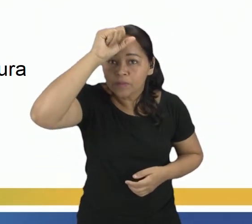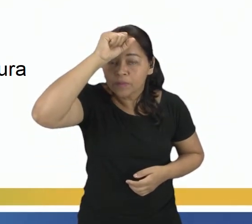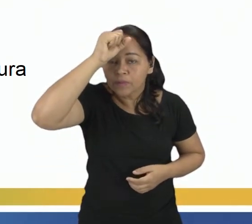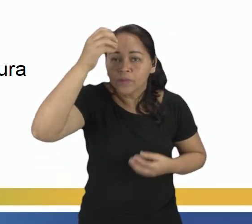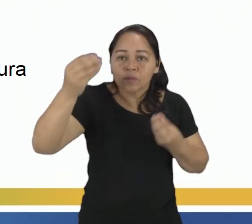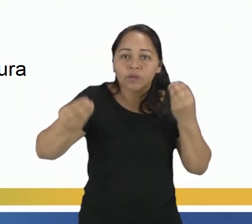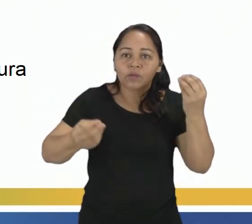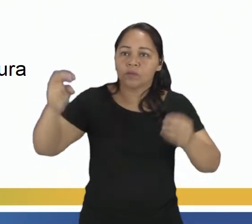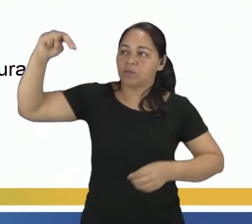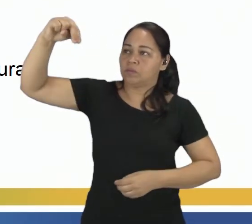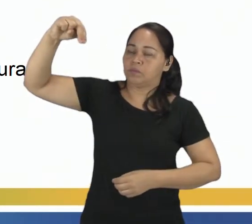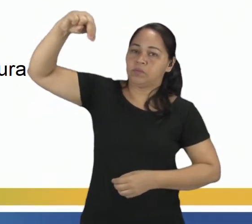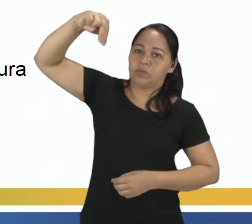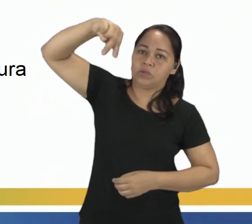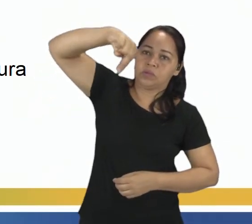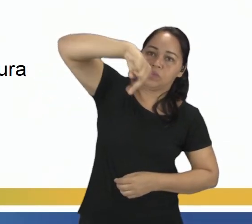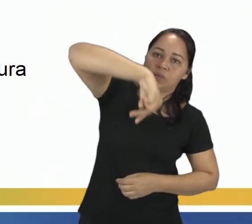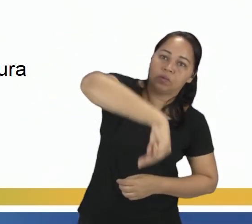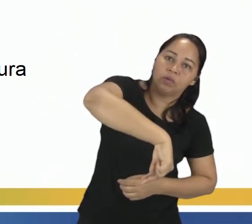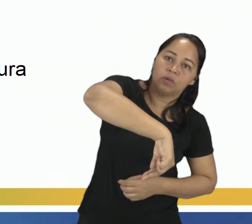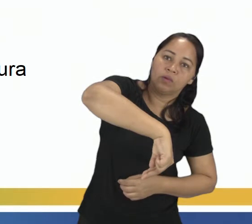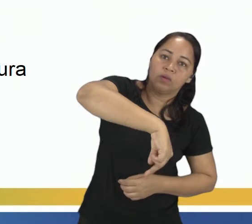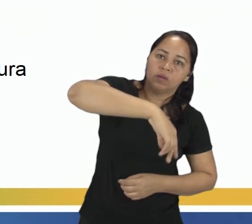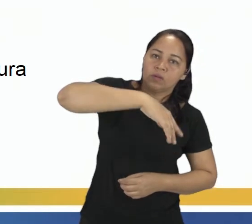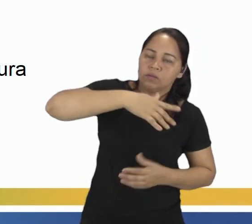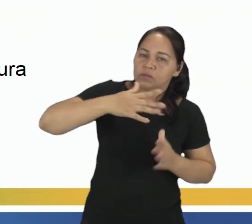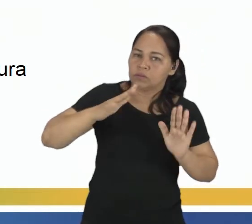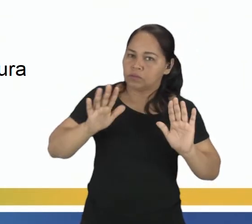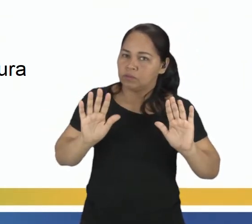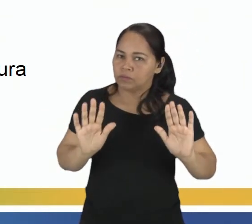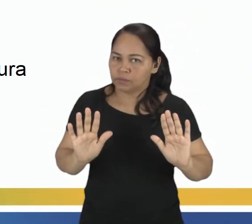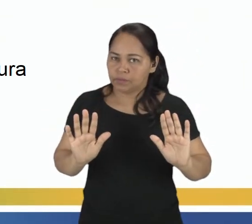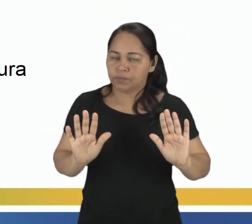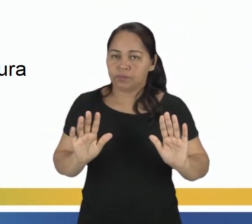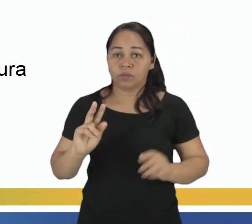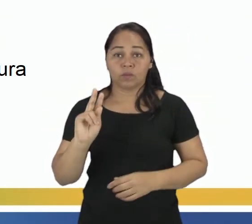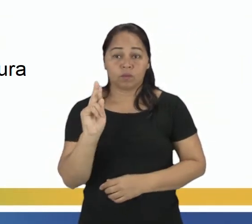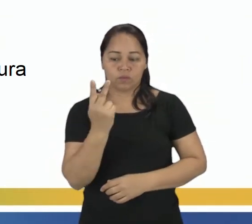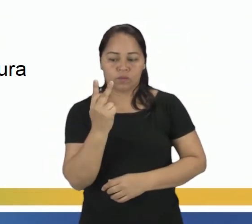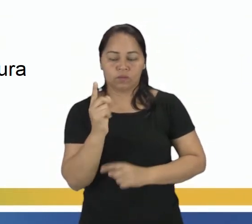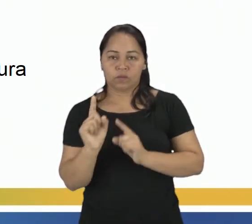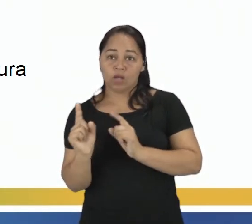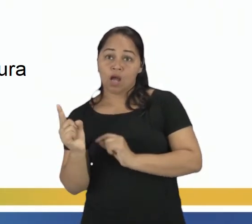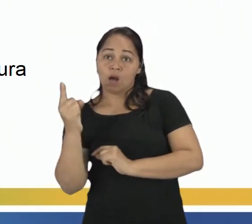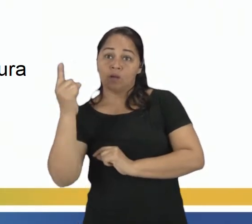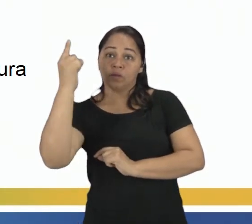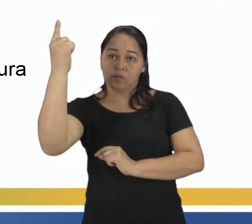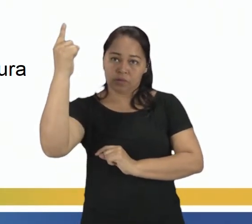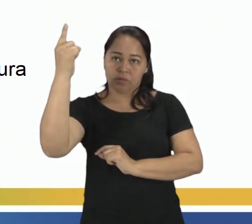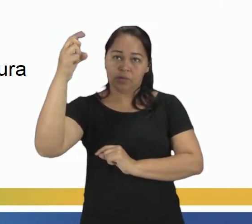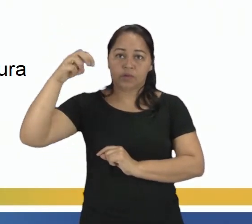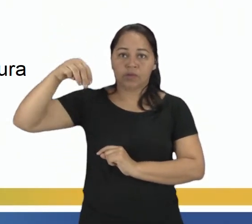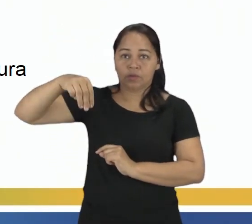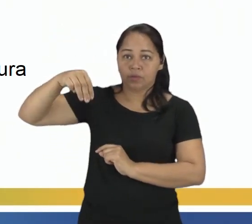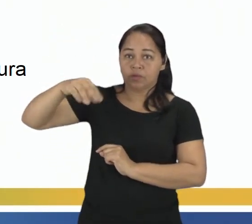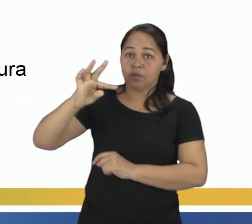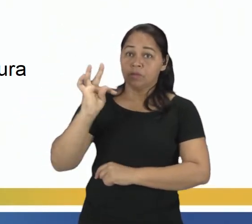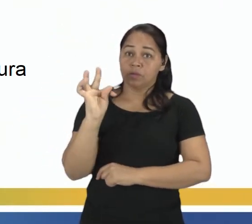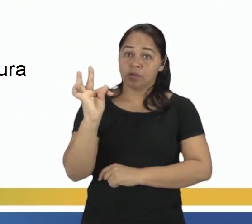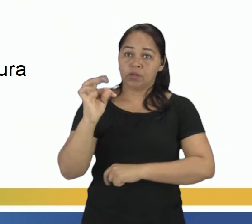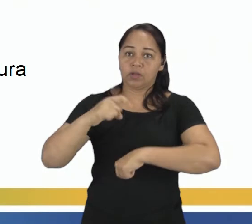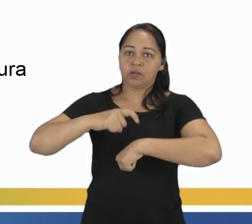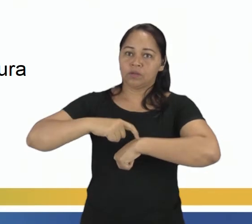solo no instante t igual a 3 segundos. Então, observe que o h é a altura em metros e o t é o tempo em